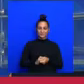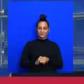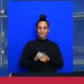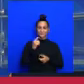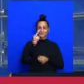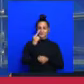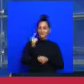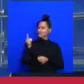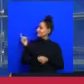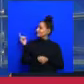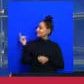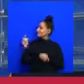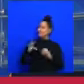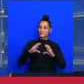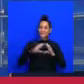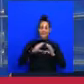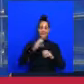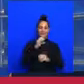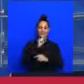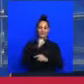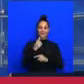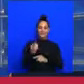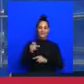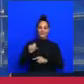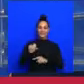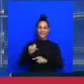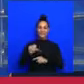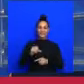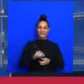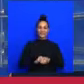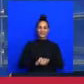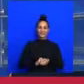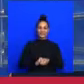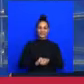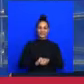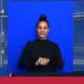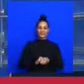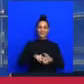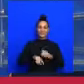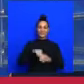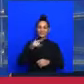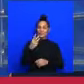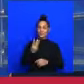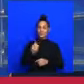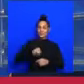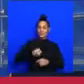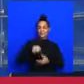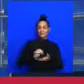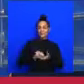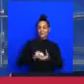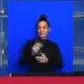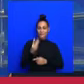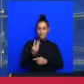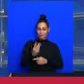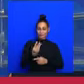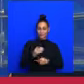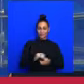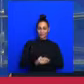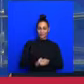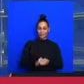Mais um número chegando. Bola laranja, 19. Laranja, 19. Foram sorteados 3 números, faltam 3.